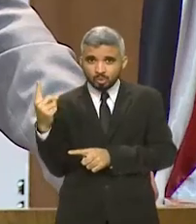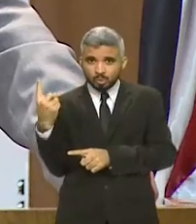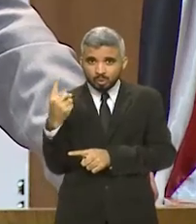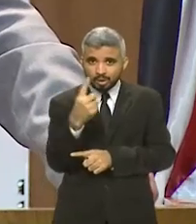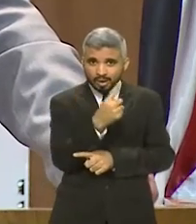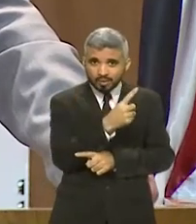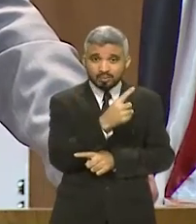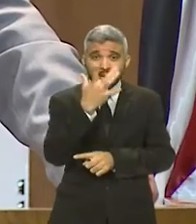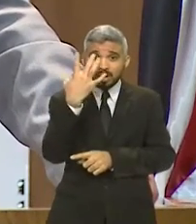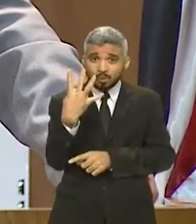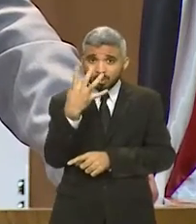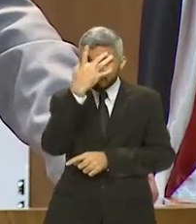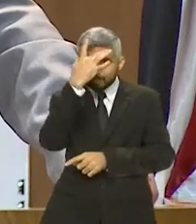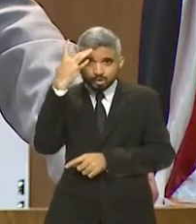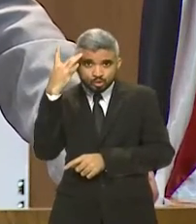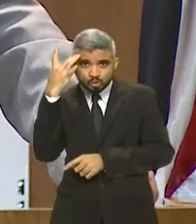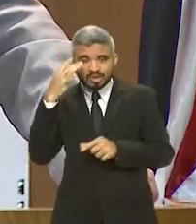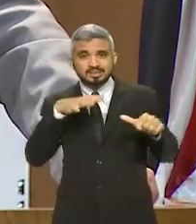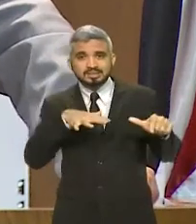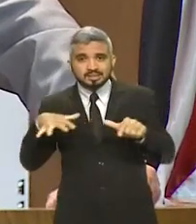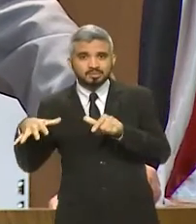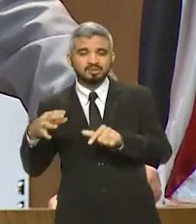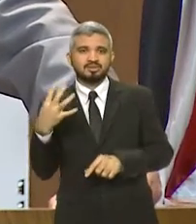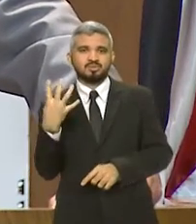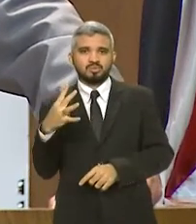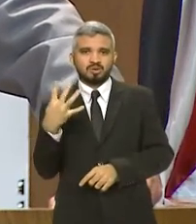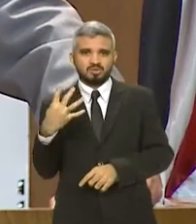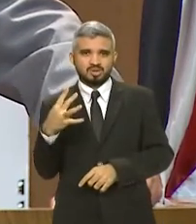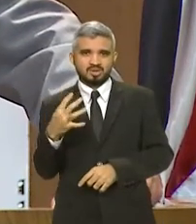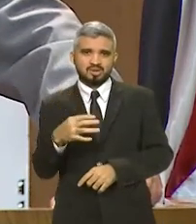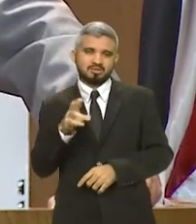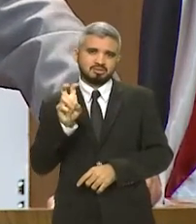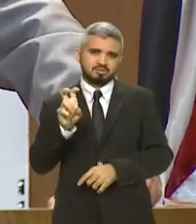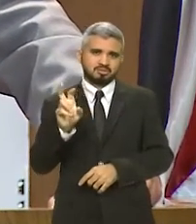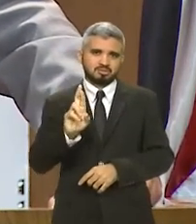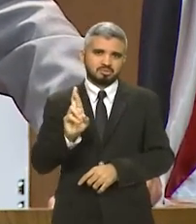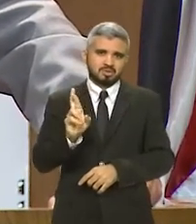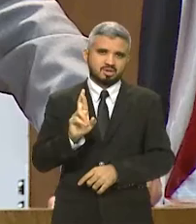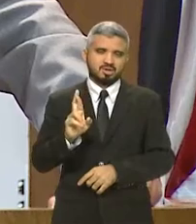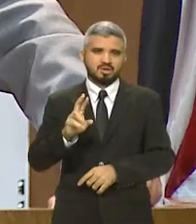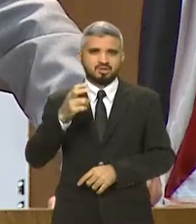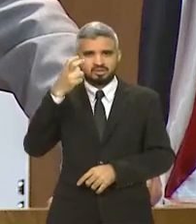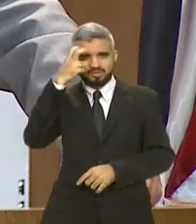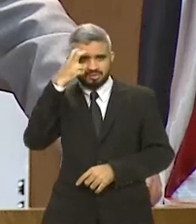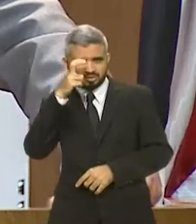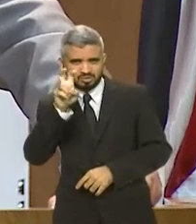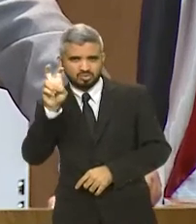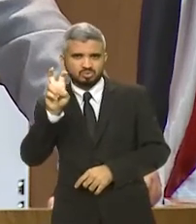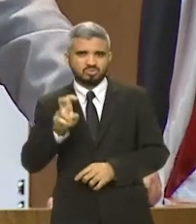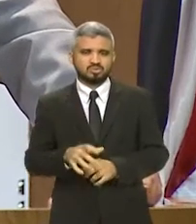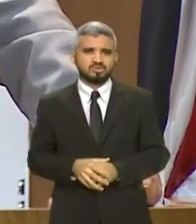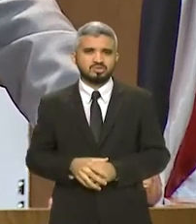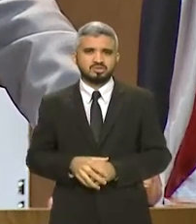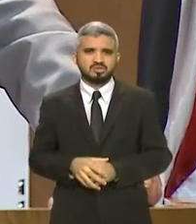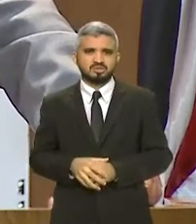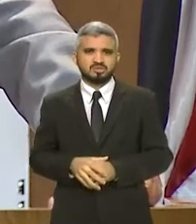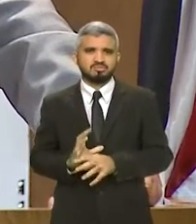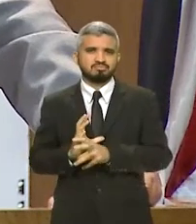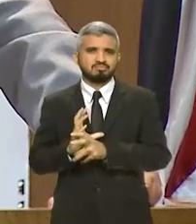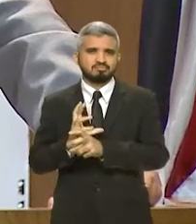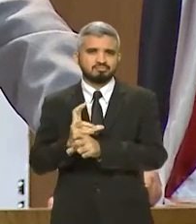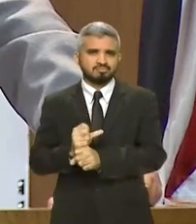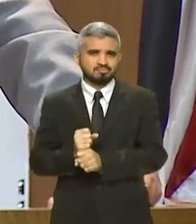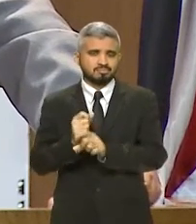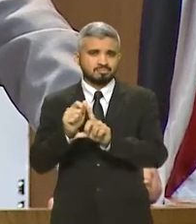pessoas serão R$ 4 por semana, R$ 5 por semana nos 5 dias. Juntando ali no